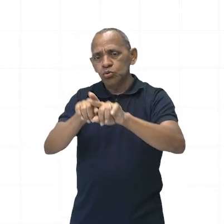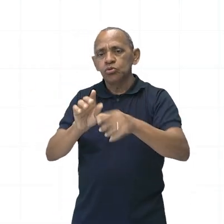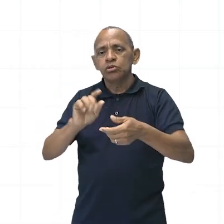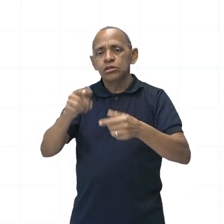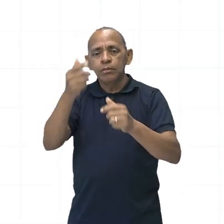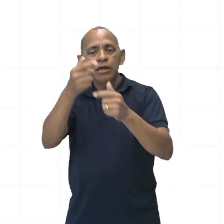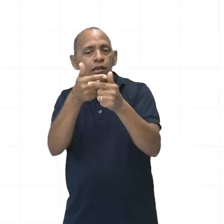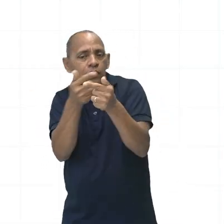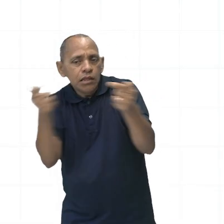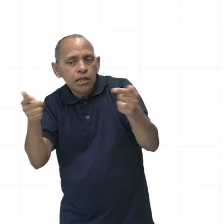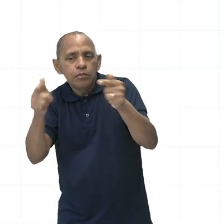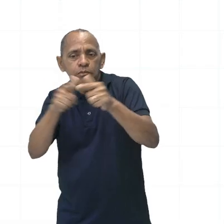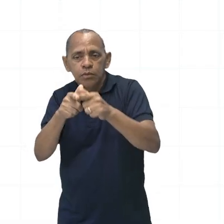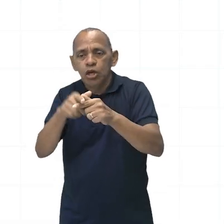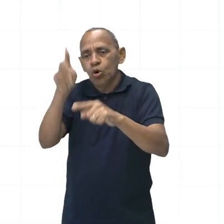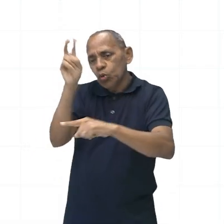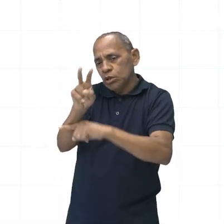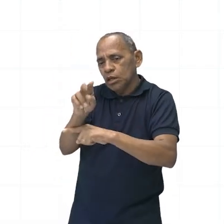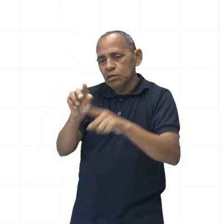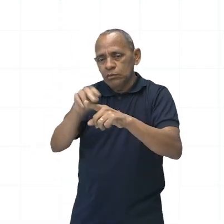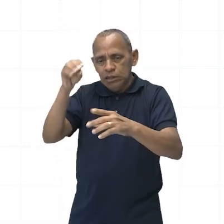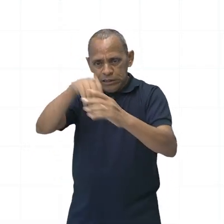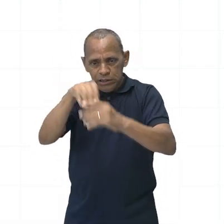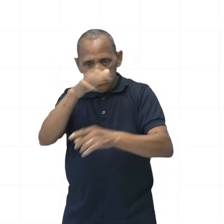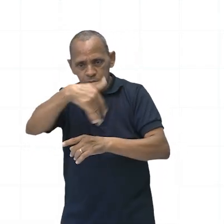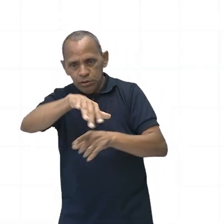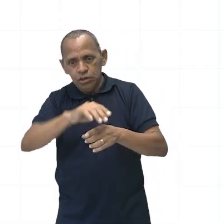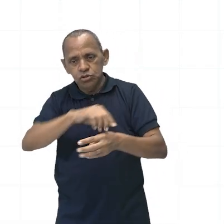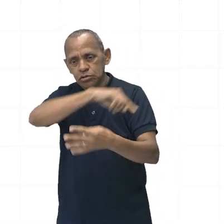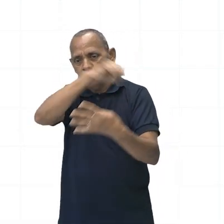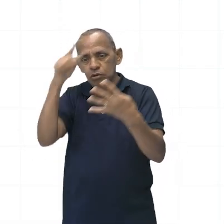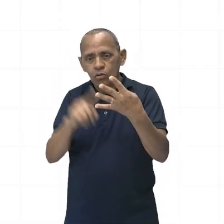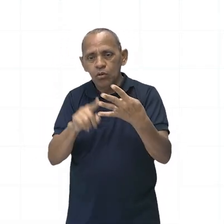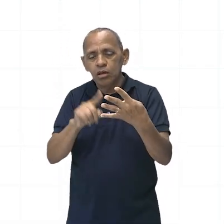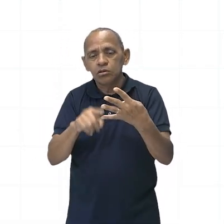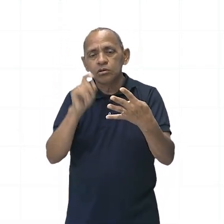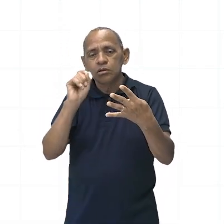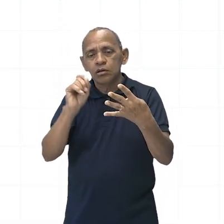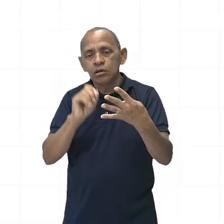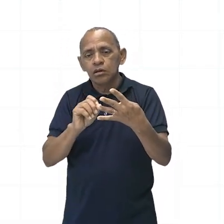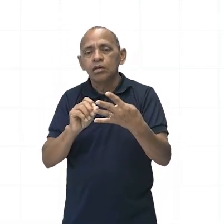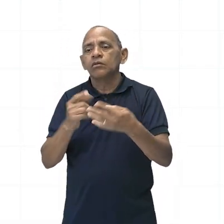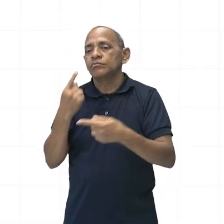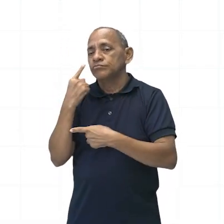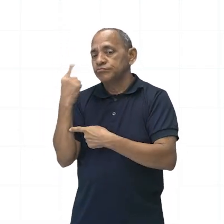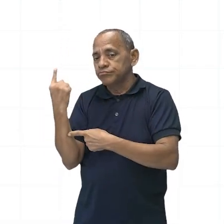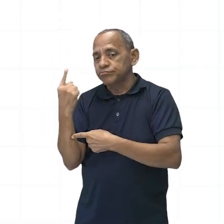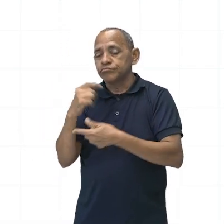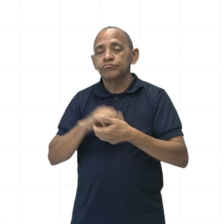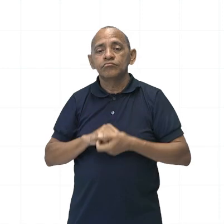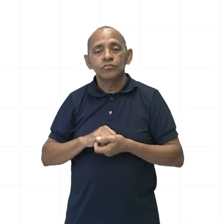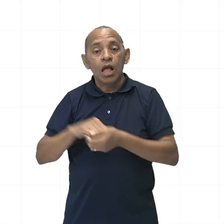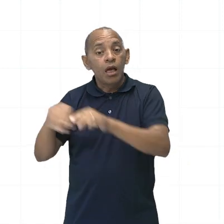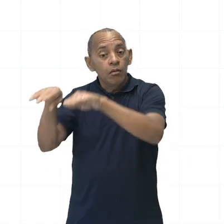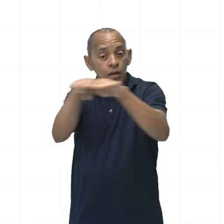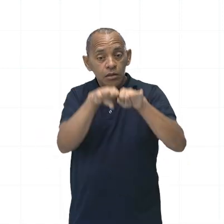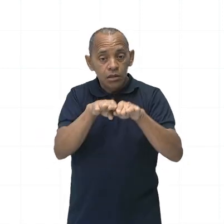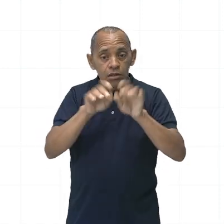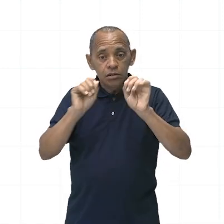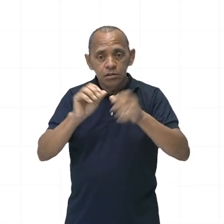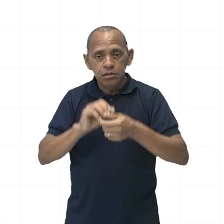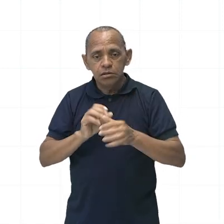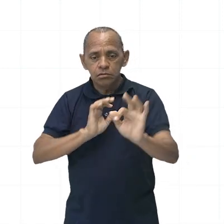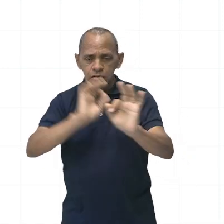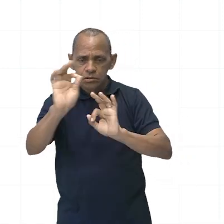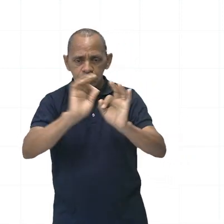cuidado dentro daquele ambiente. Temos o quarto S, que é o Seiketsu, que é o senso de padronização, manter